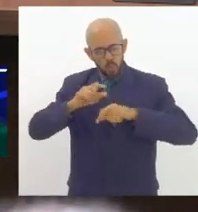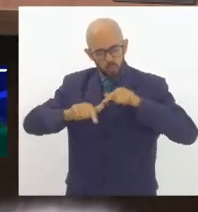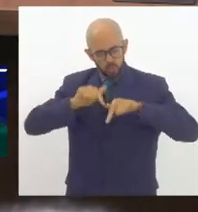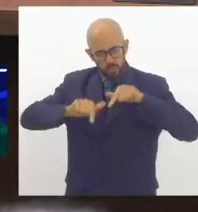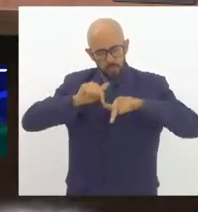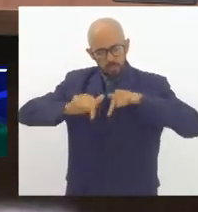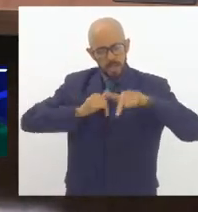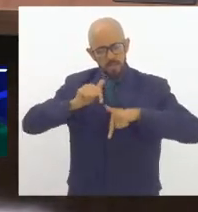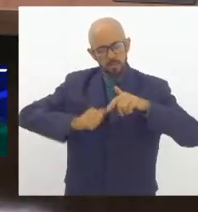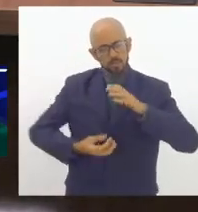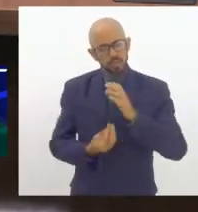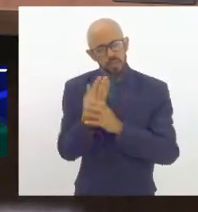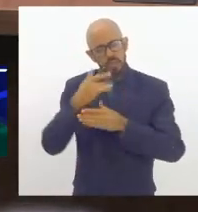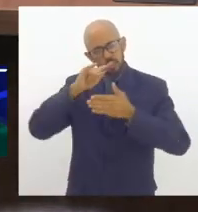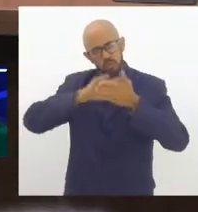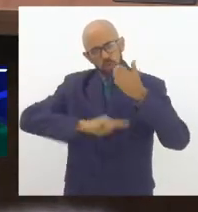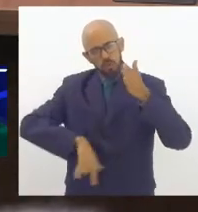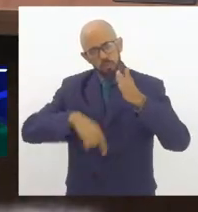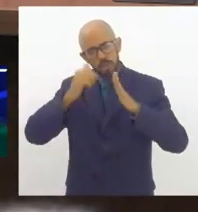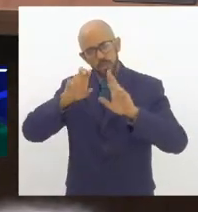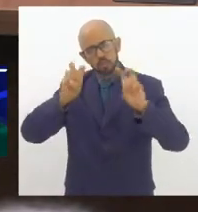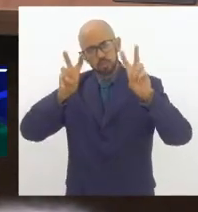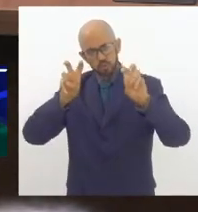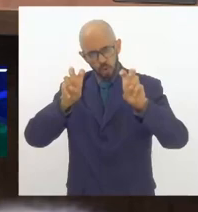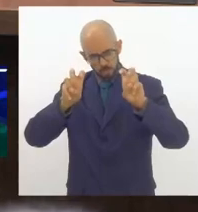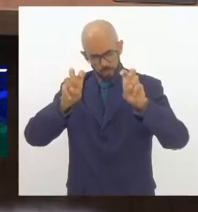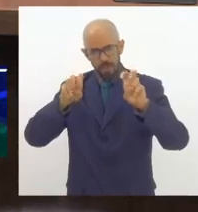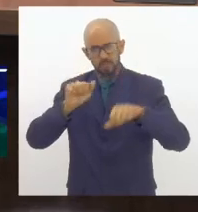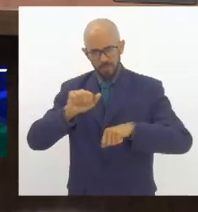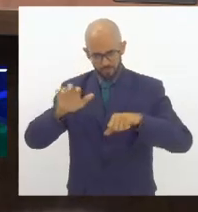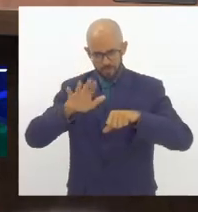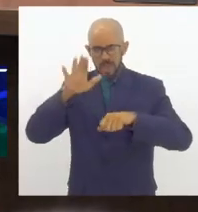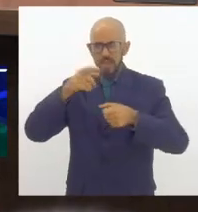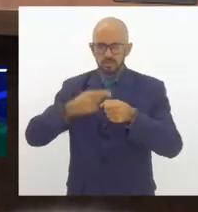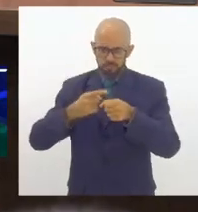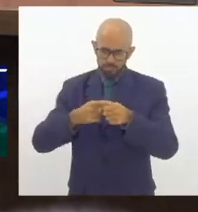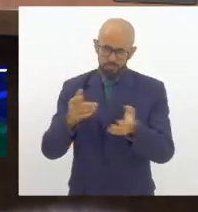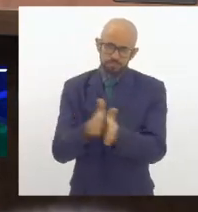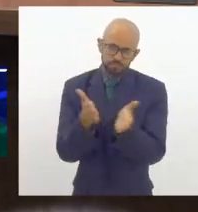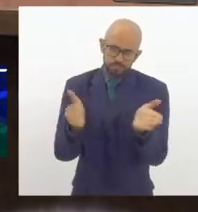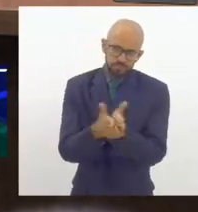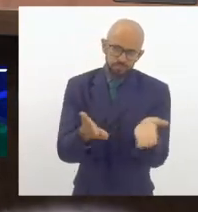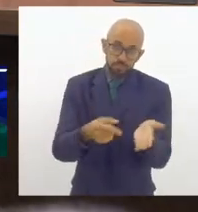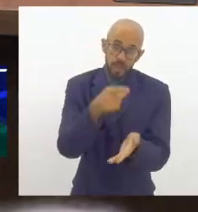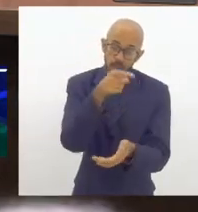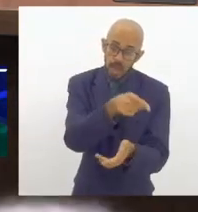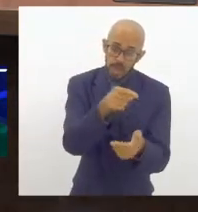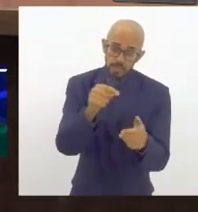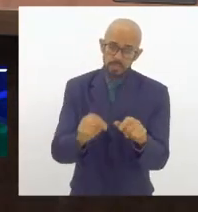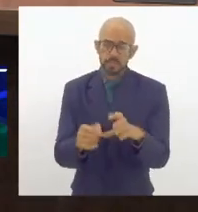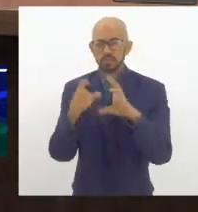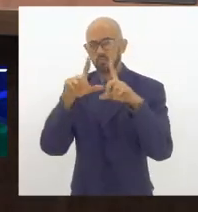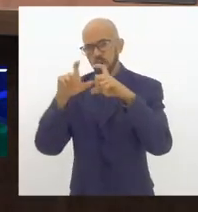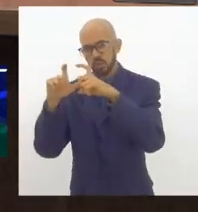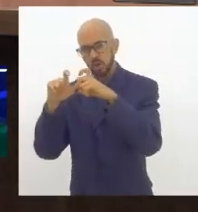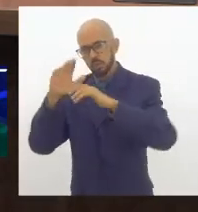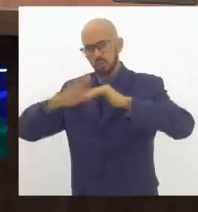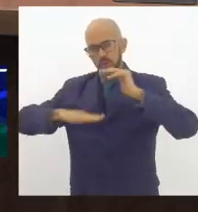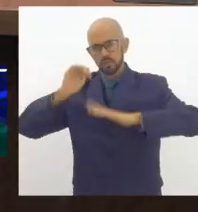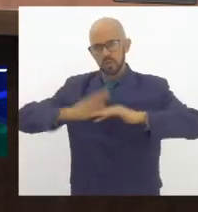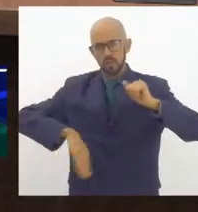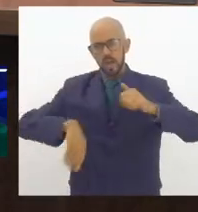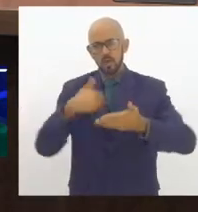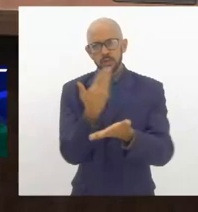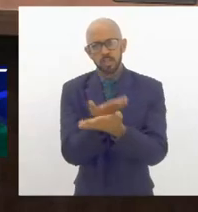de documentação sobre a favelinha EA Periferia é esses fotógrafos da